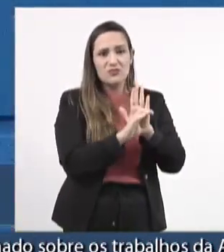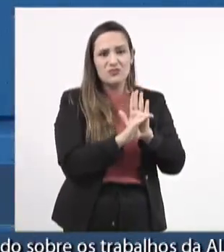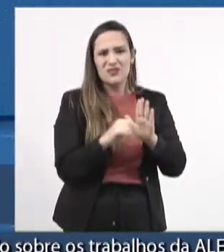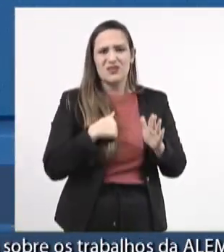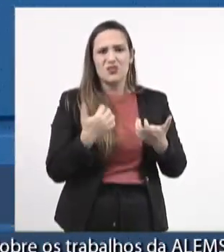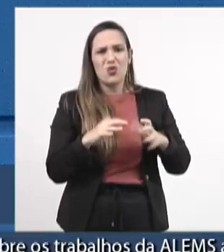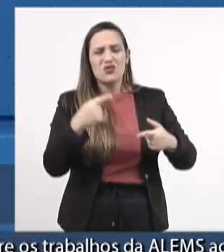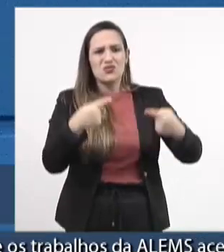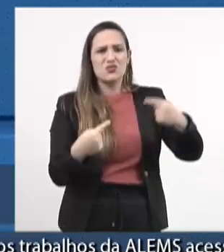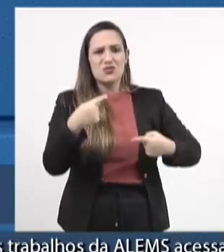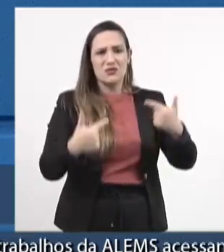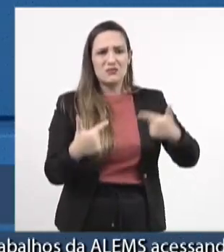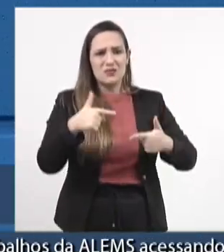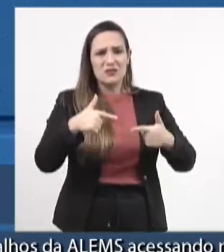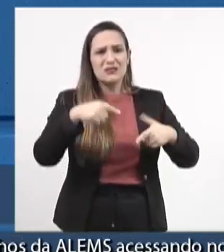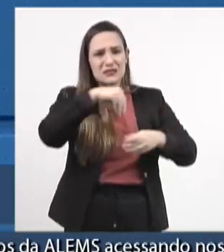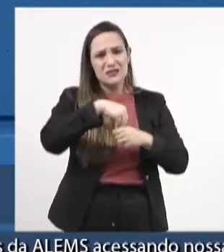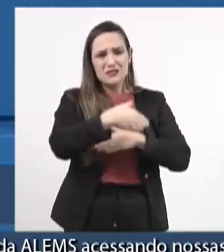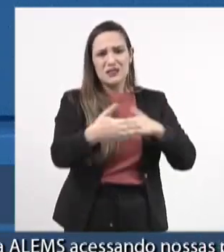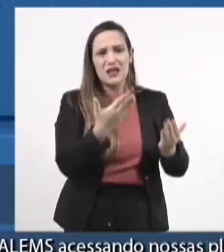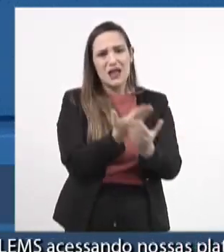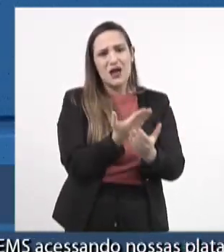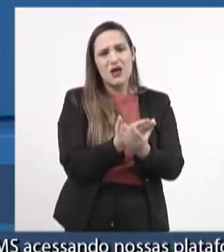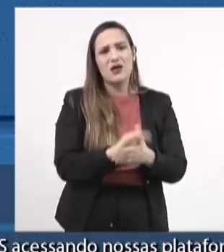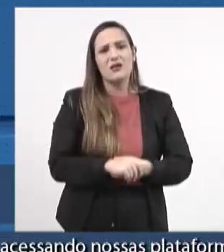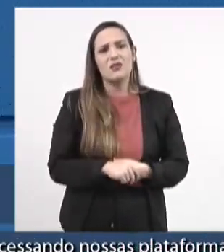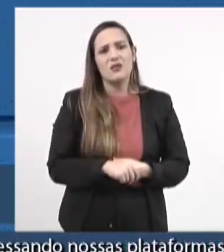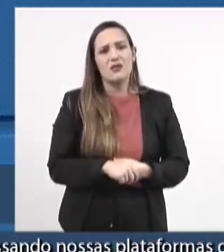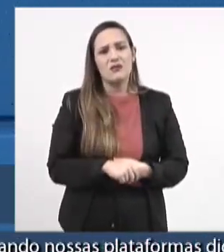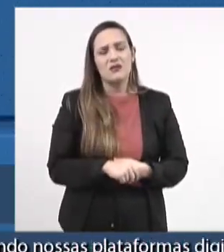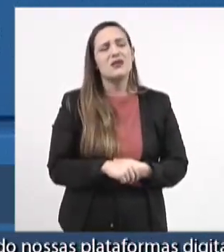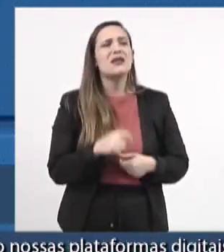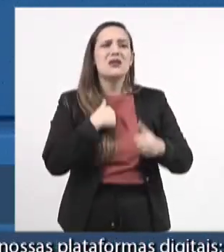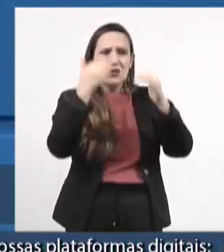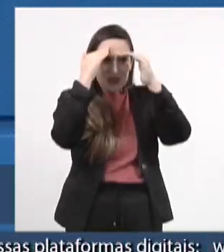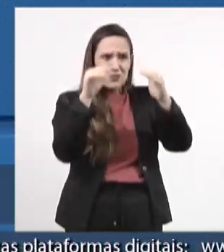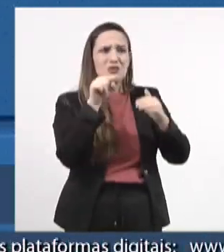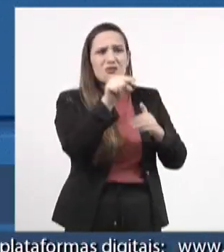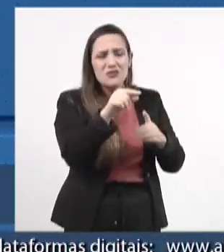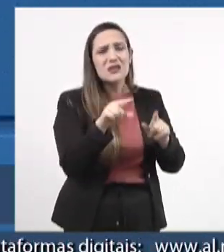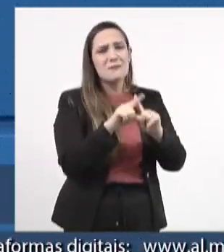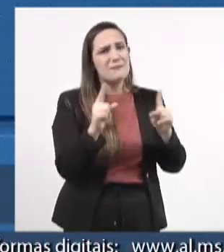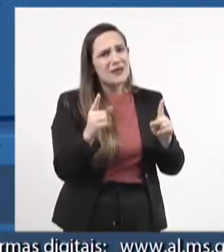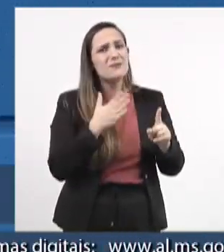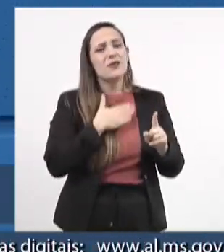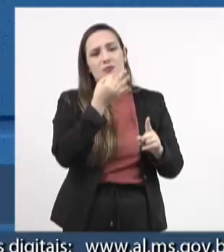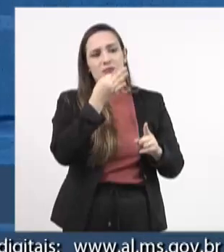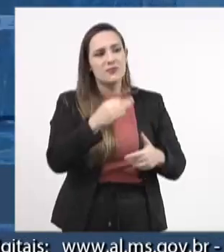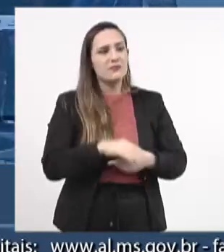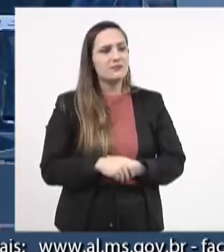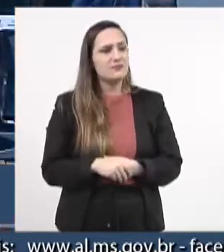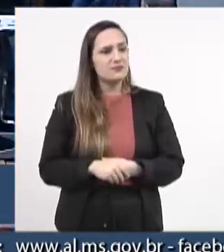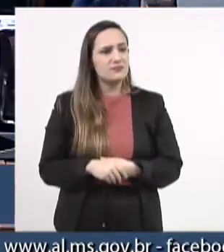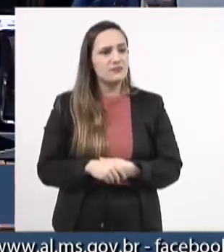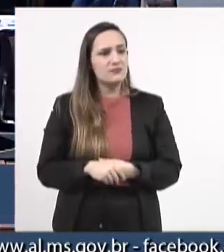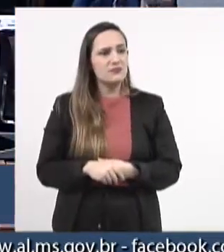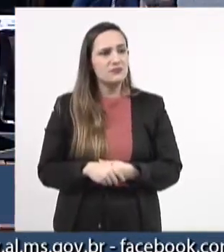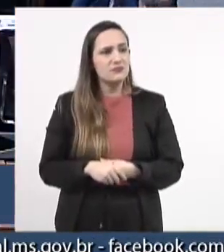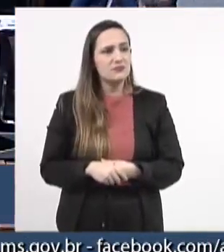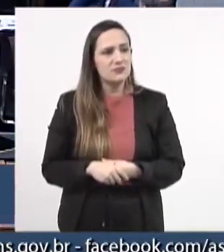de política dentro de sala de aula. Na minha visão, com todo respeito a Vossa Excelência, mas é a minha opinião. Eu